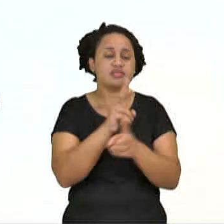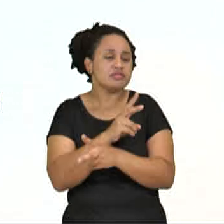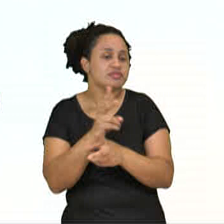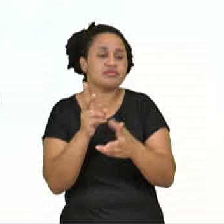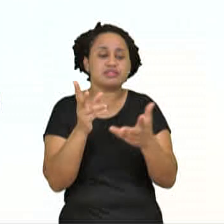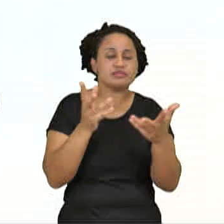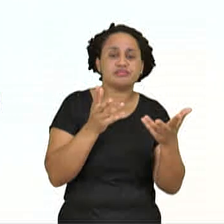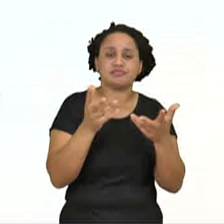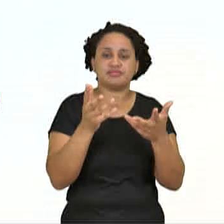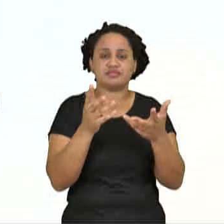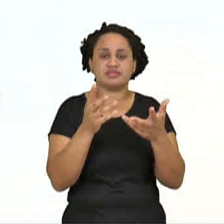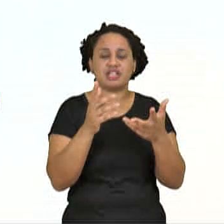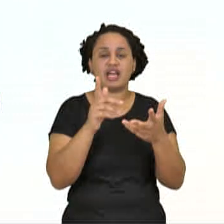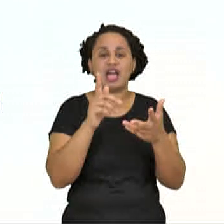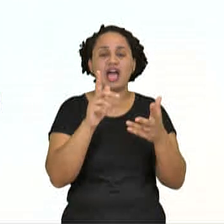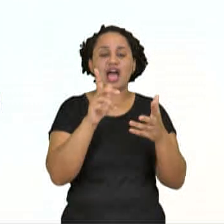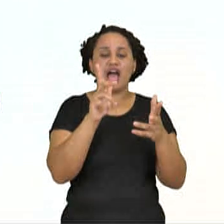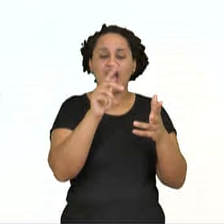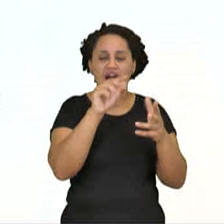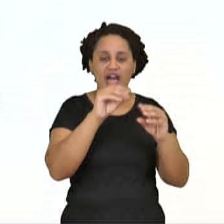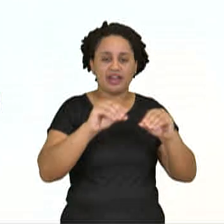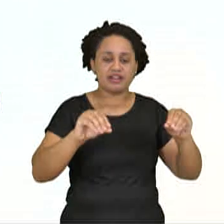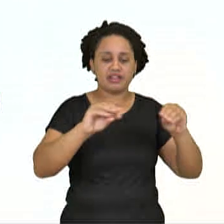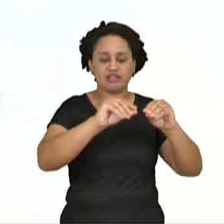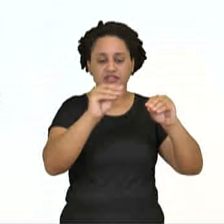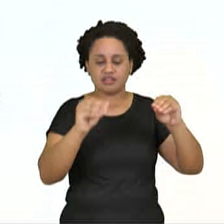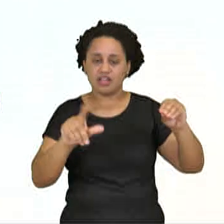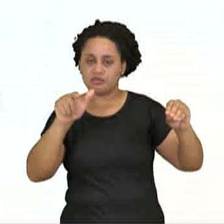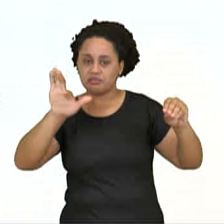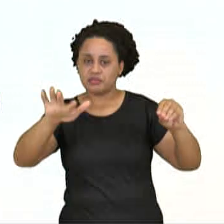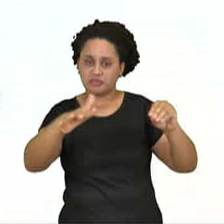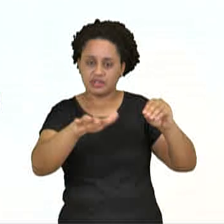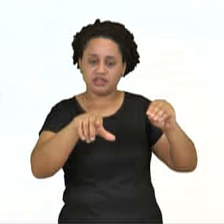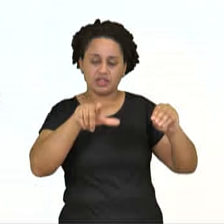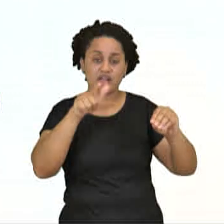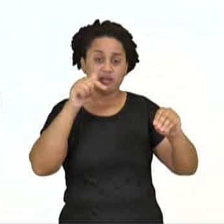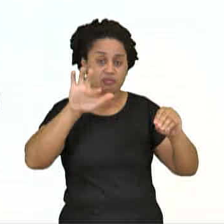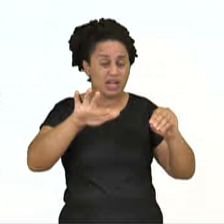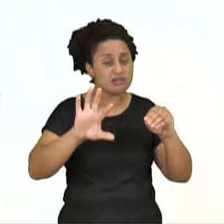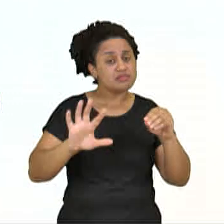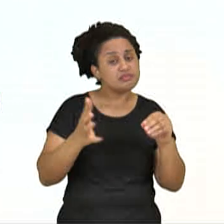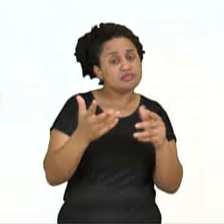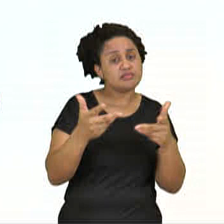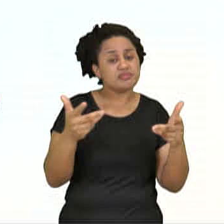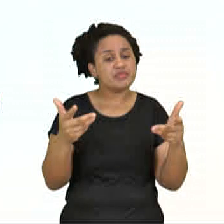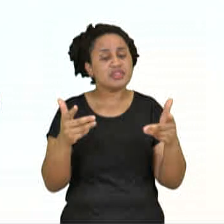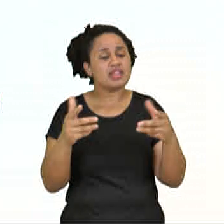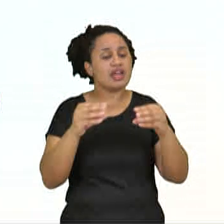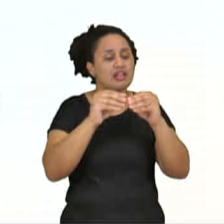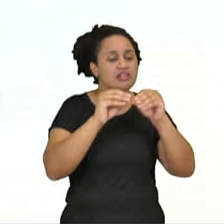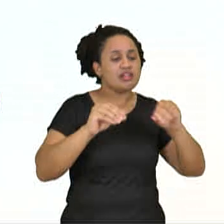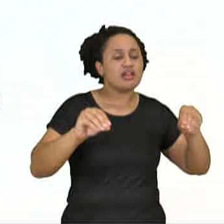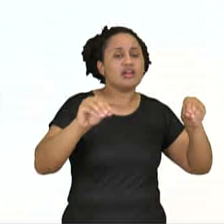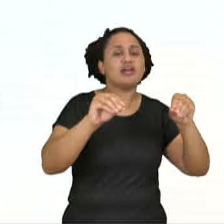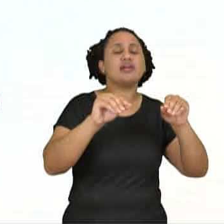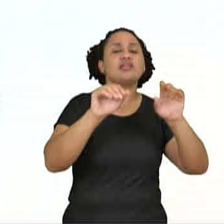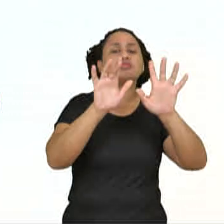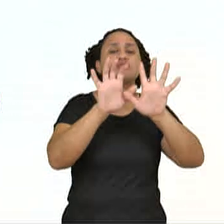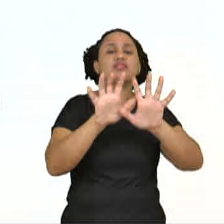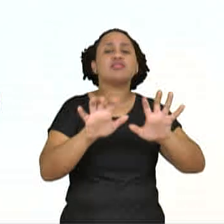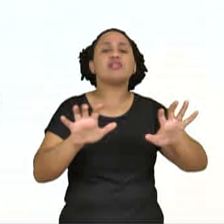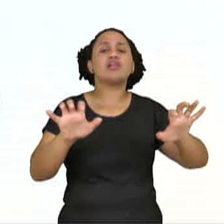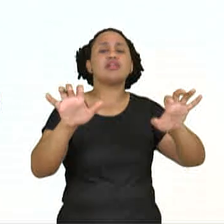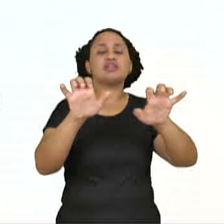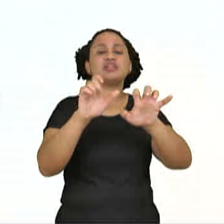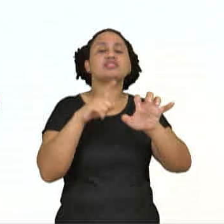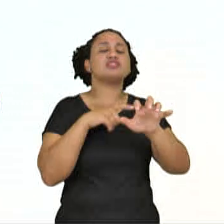fundo do mar. O mar, lá aconteciam coisas. Da areia, dos gases, de onde fosse,